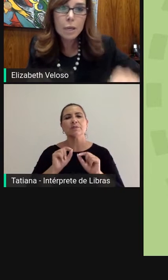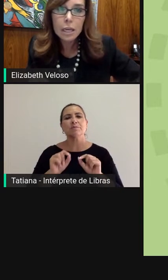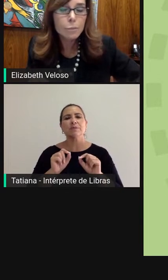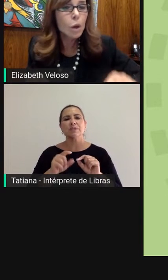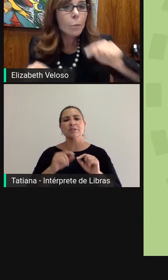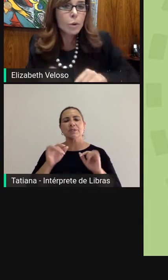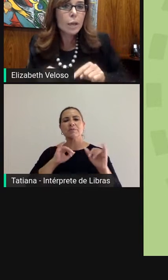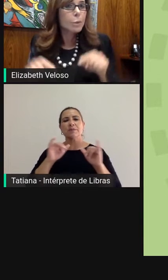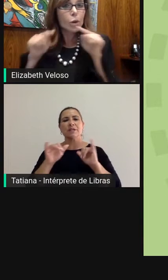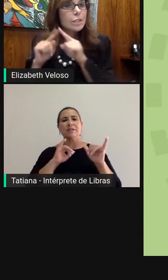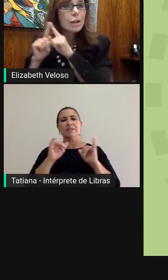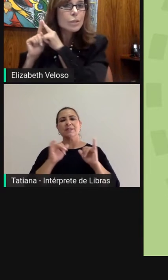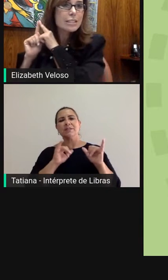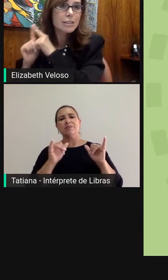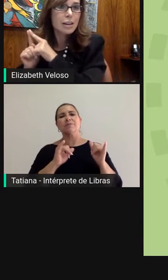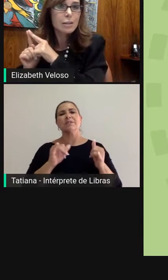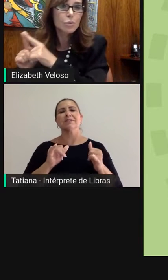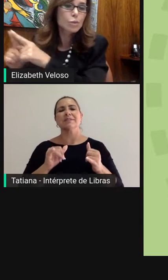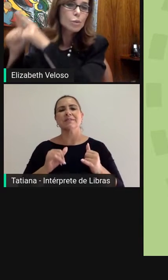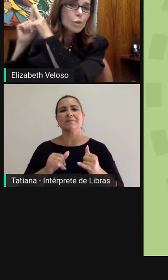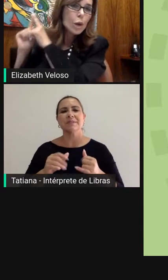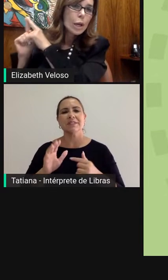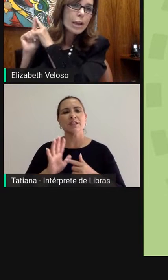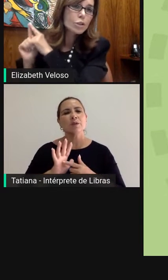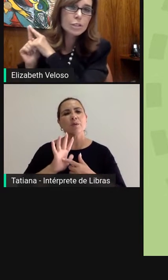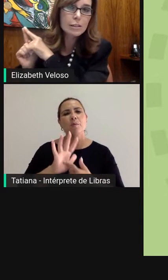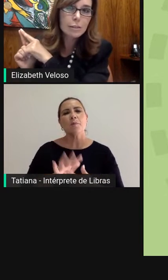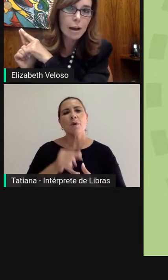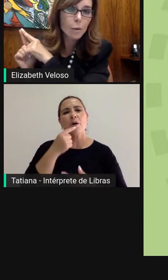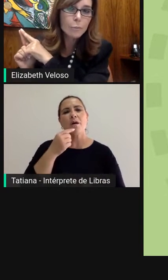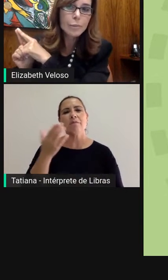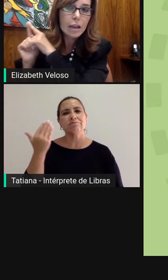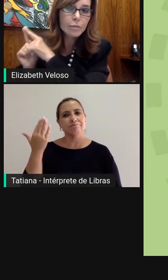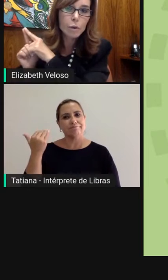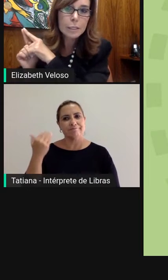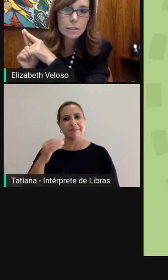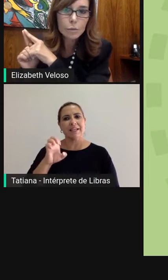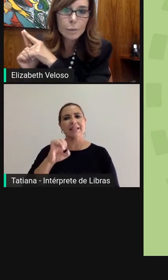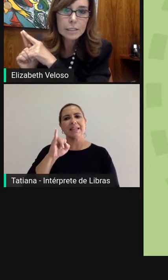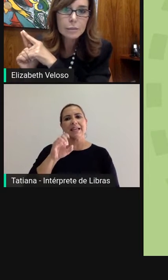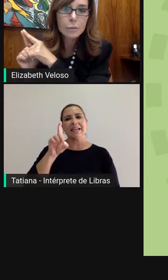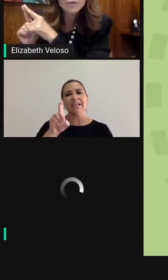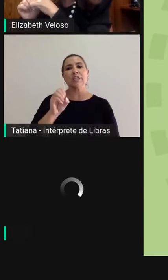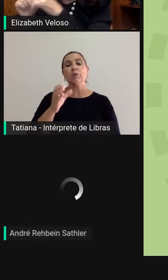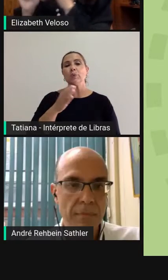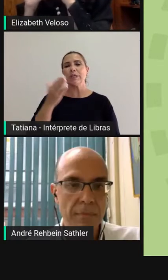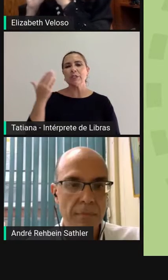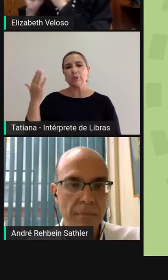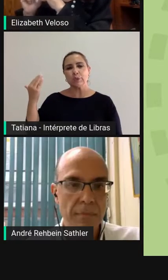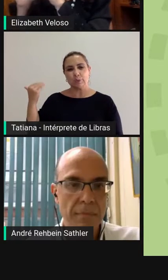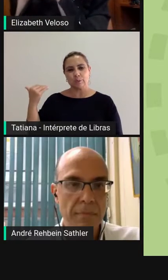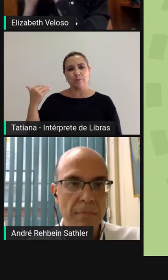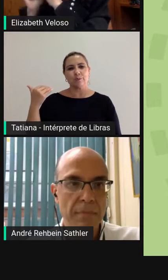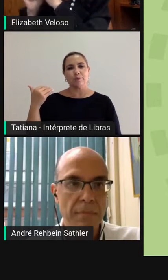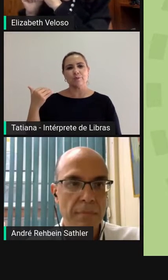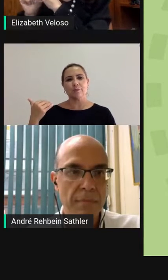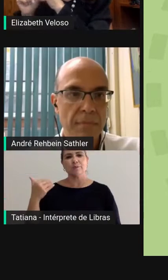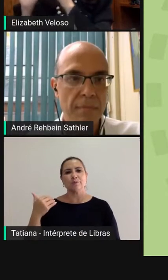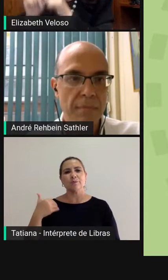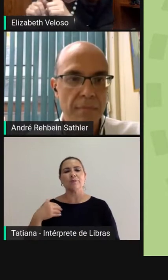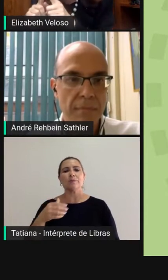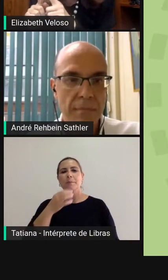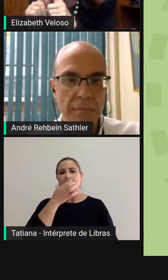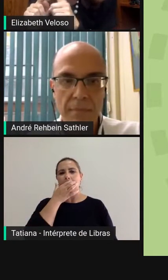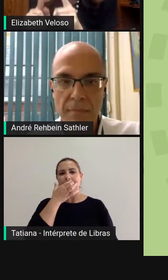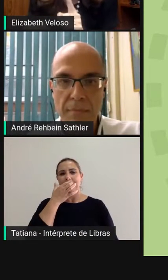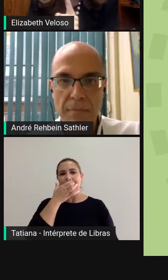Brasil é mínimo. Por quê? Porque nós não estamos no eixo central da informação no Brasil, né? No mundo.